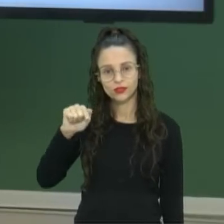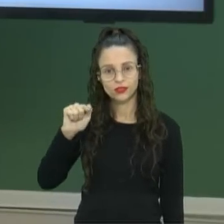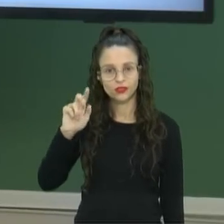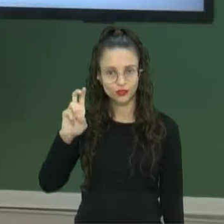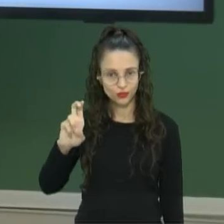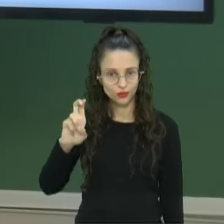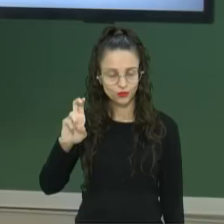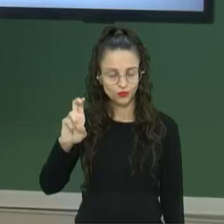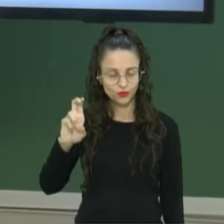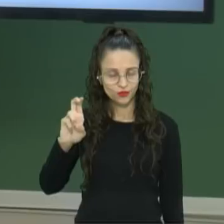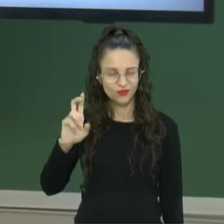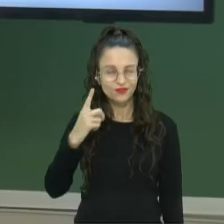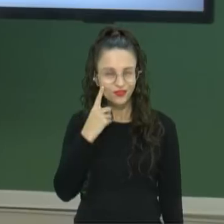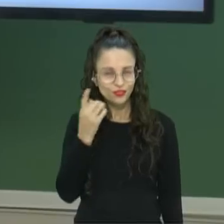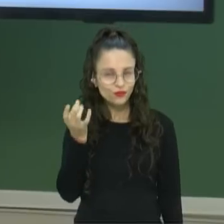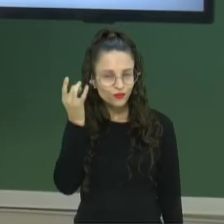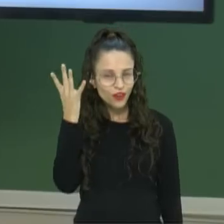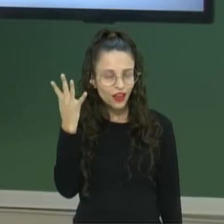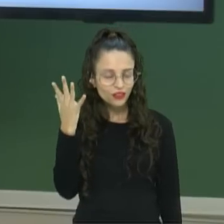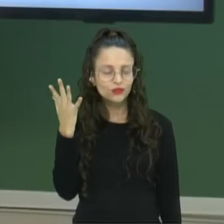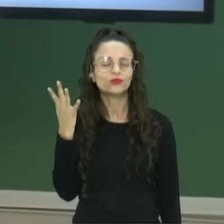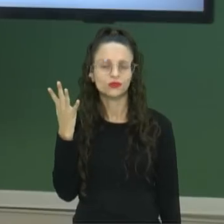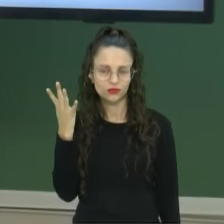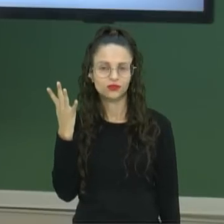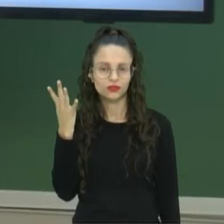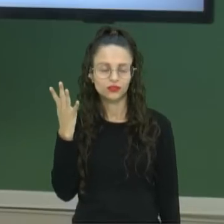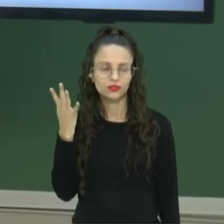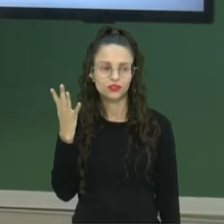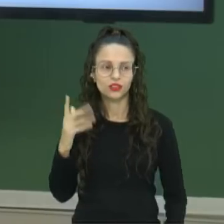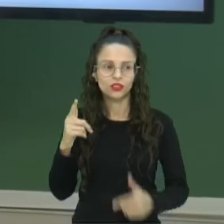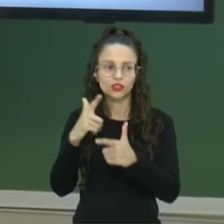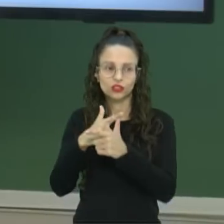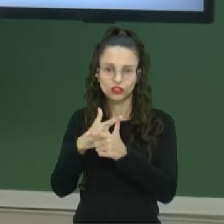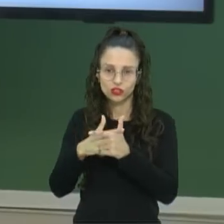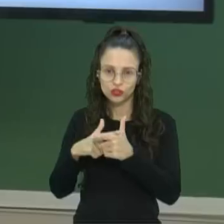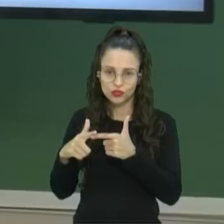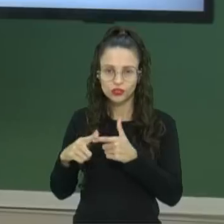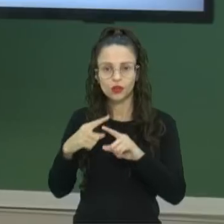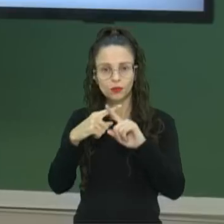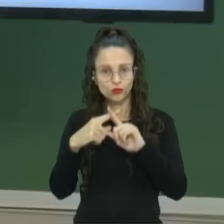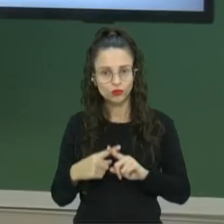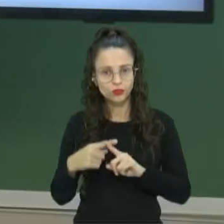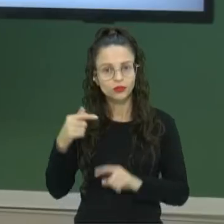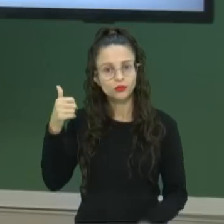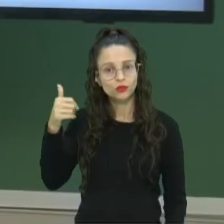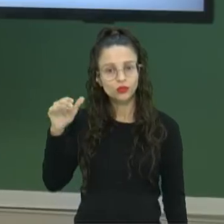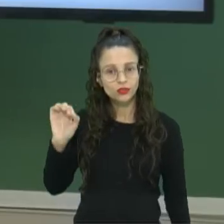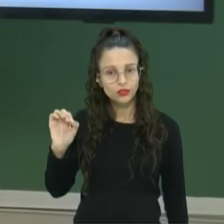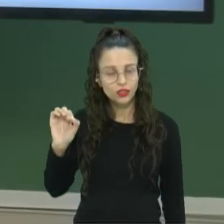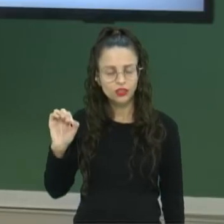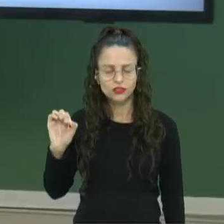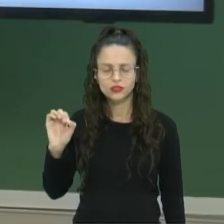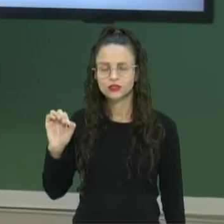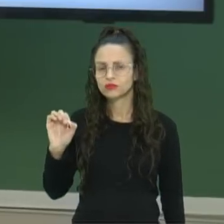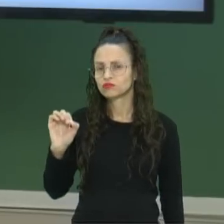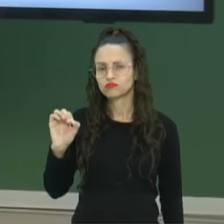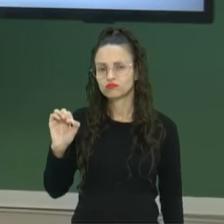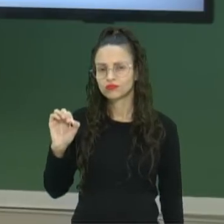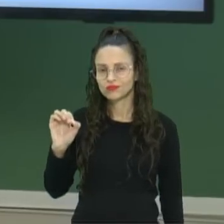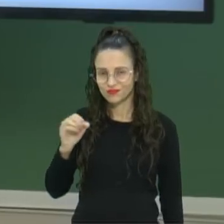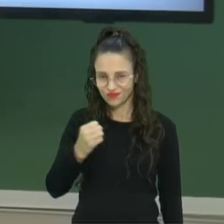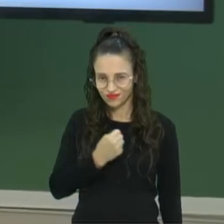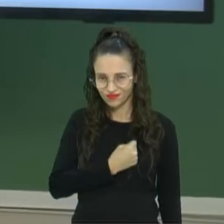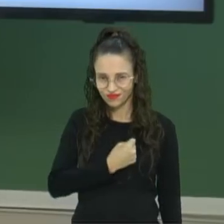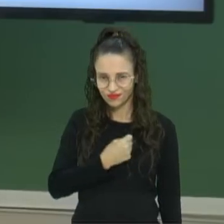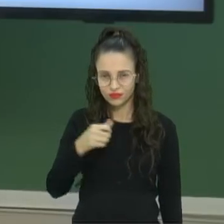8,75. Veja como é fácil. Moleza, né? Divisão e multiplicação por 10 ou por qualquer potência de